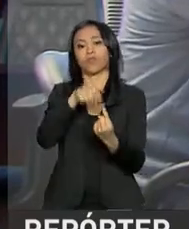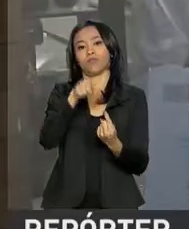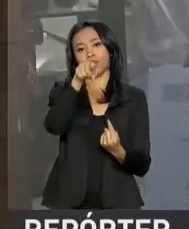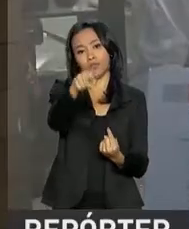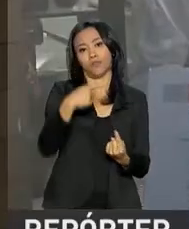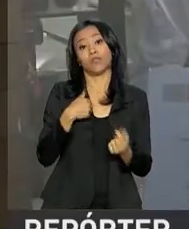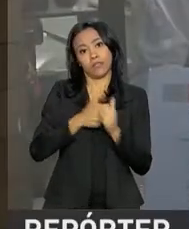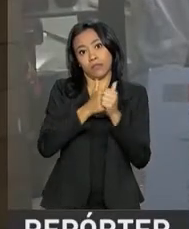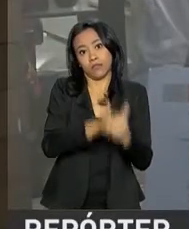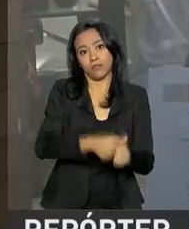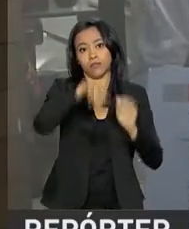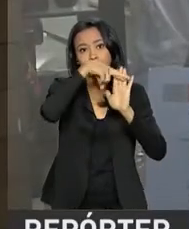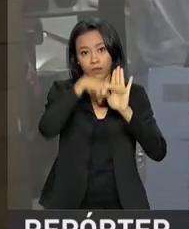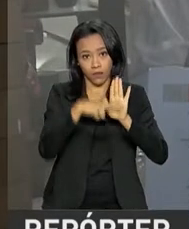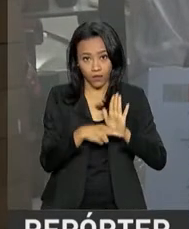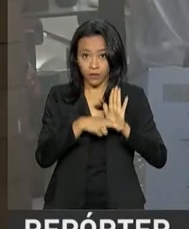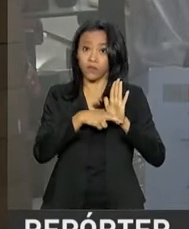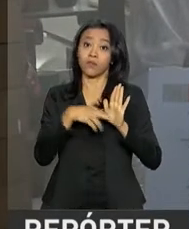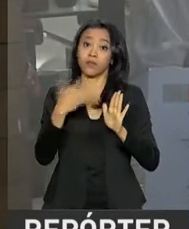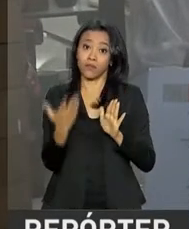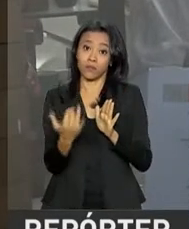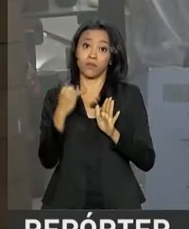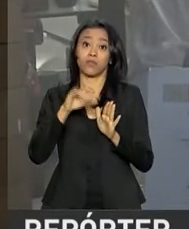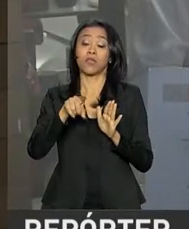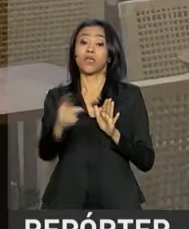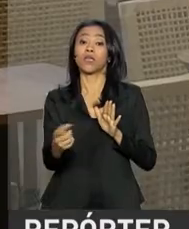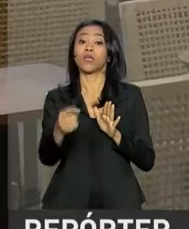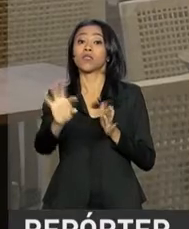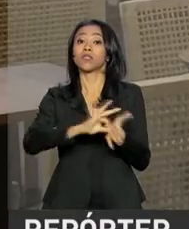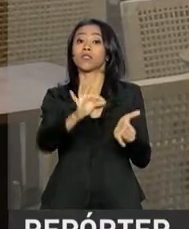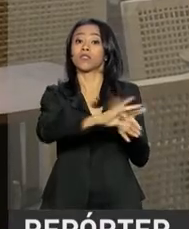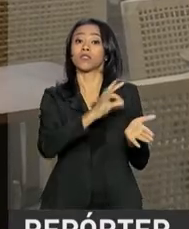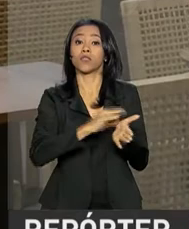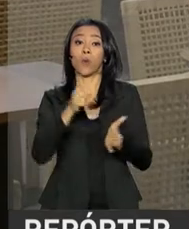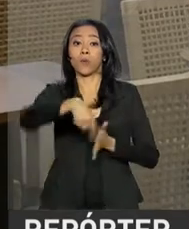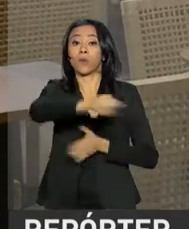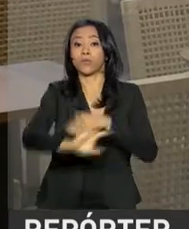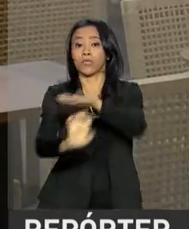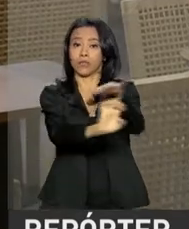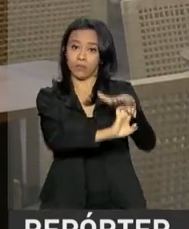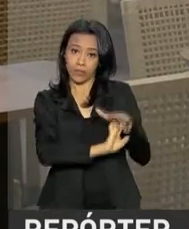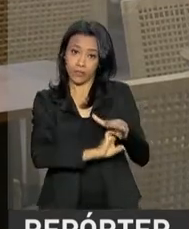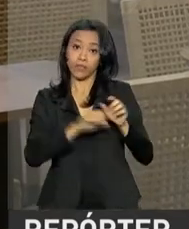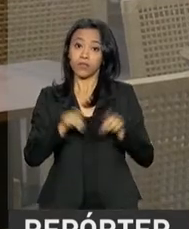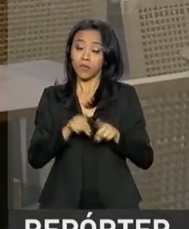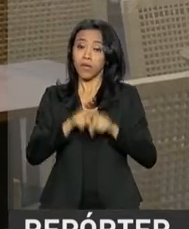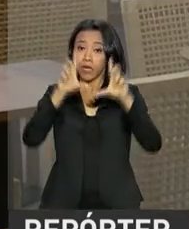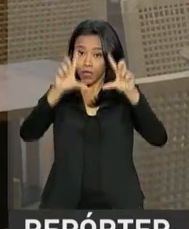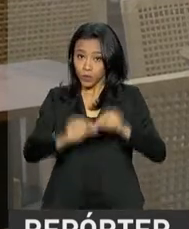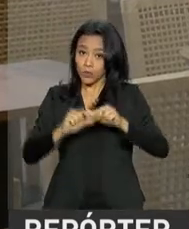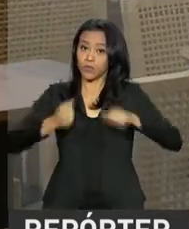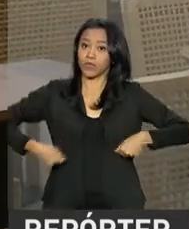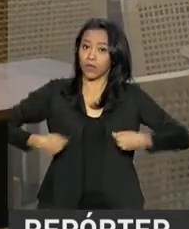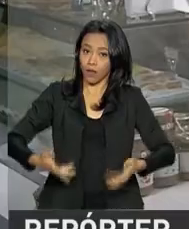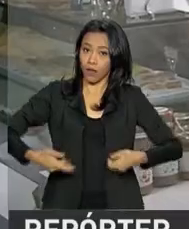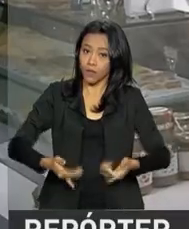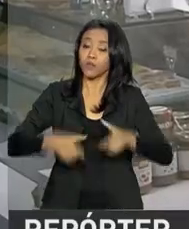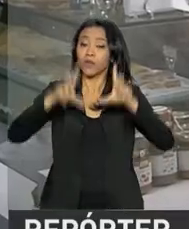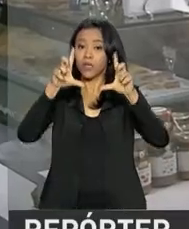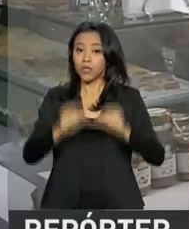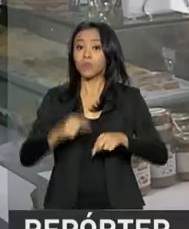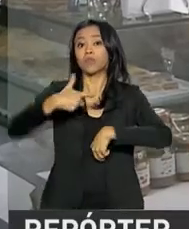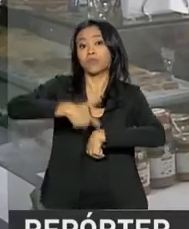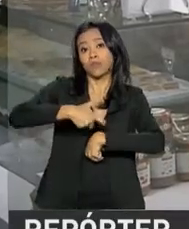das obrigações por parte das empresas cadastradas o sistema também reduz custos processos e